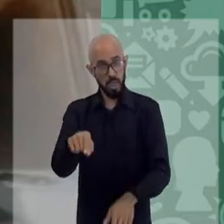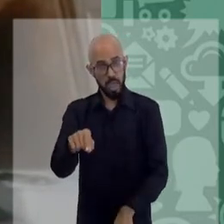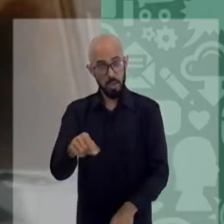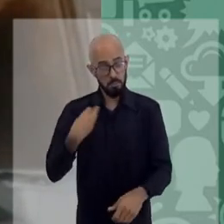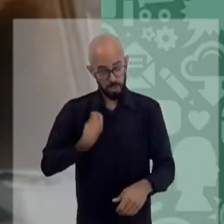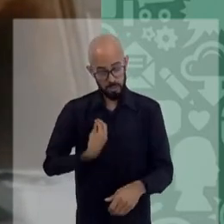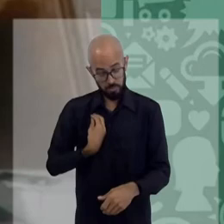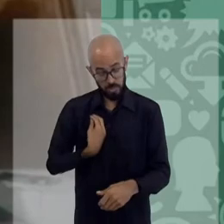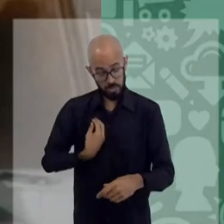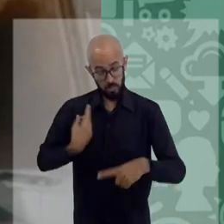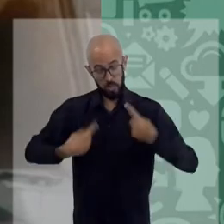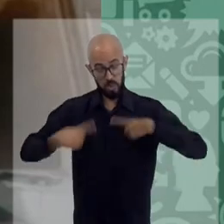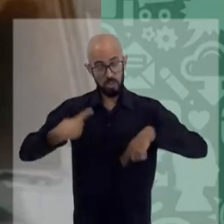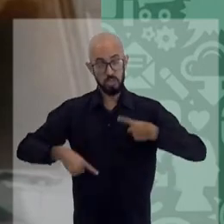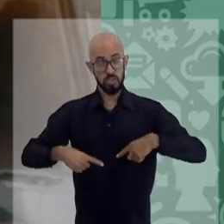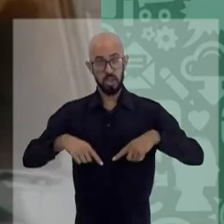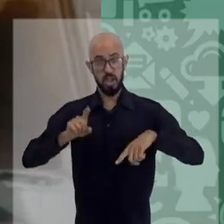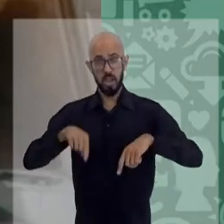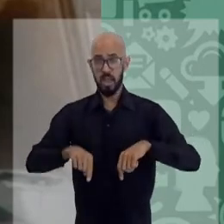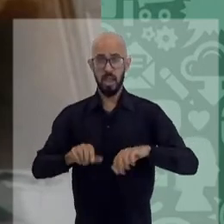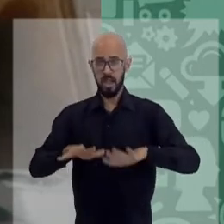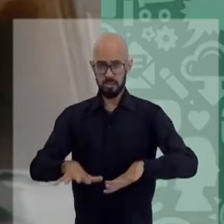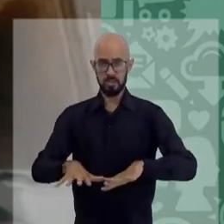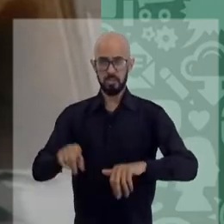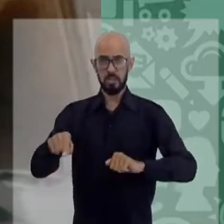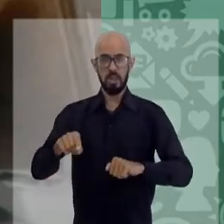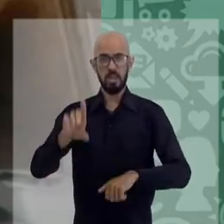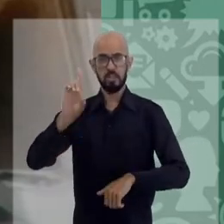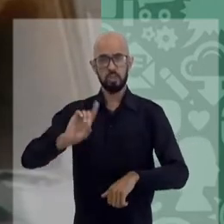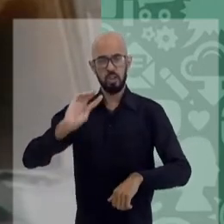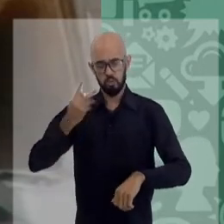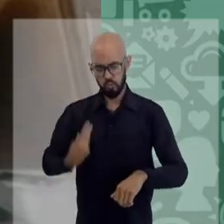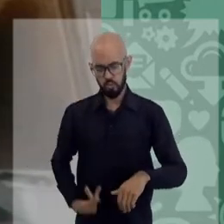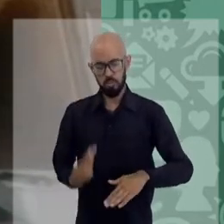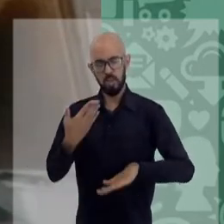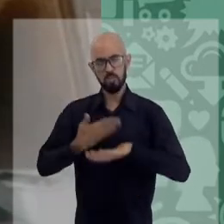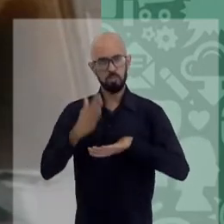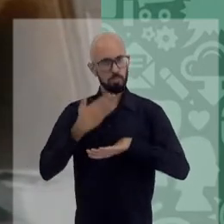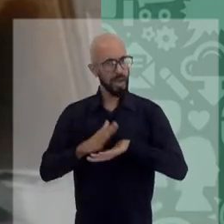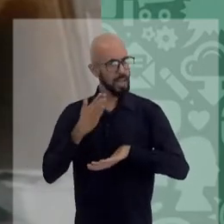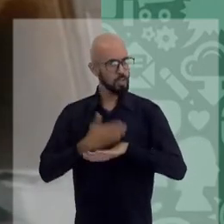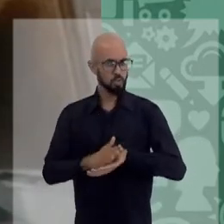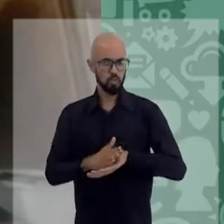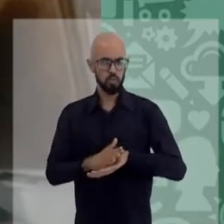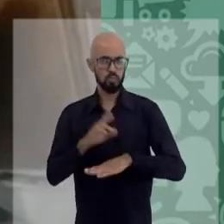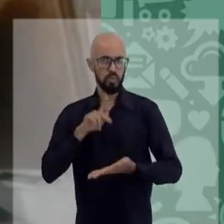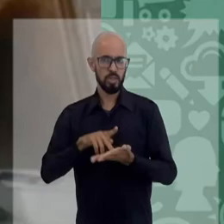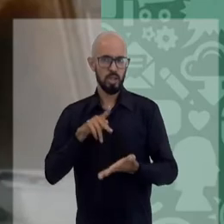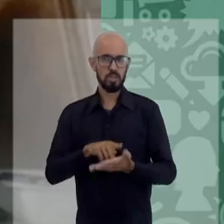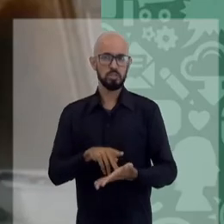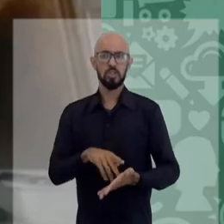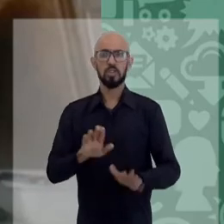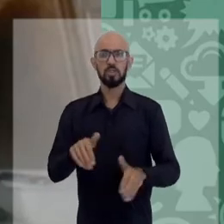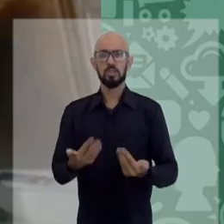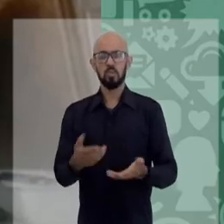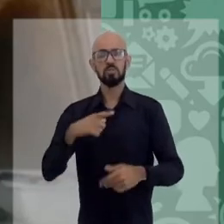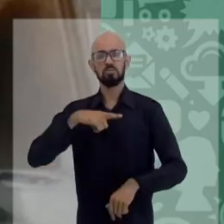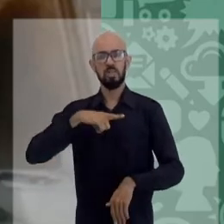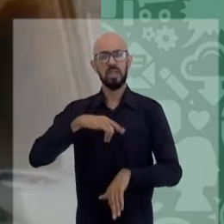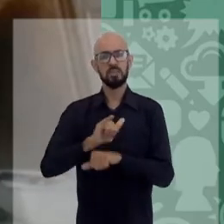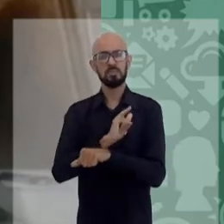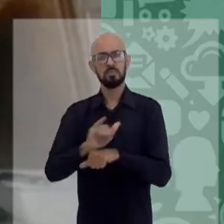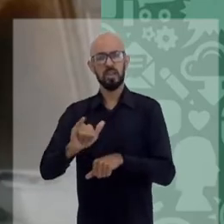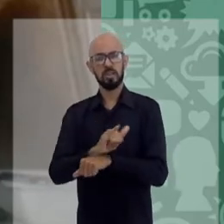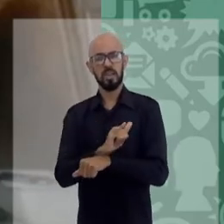Isso tudo é participação política. Isso tudo são direitos humanos na prática, por exemplo. Então, existem várias